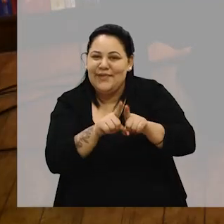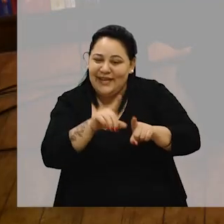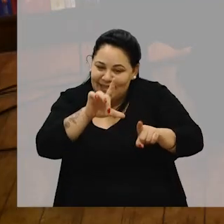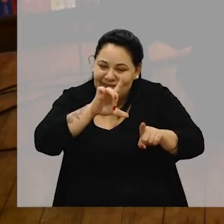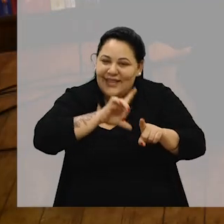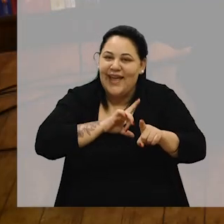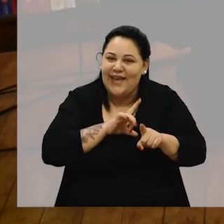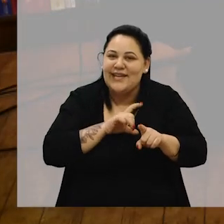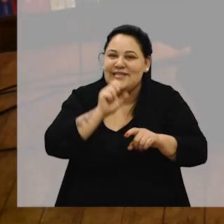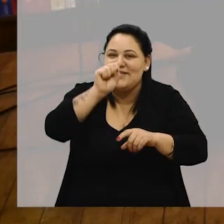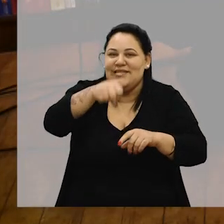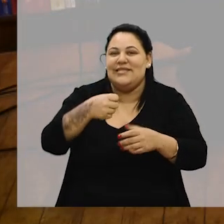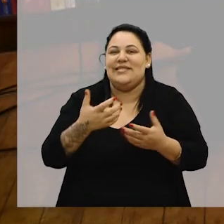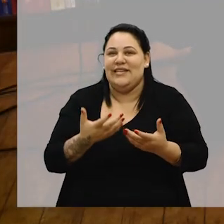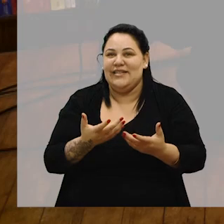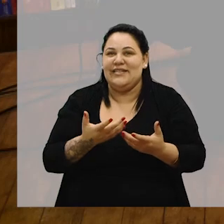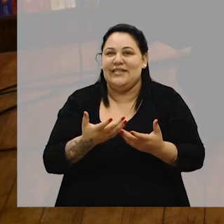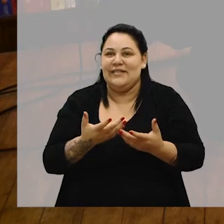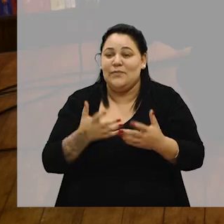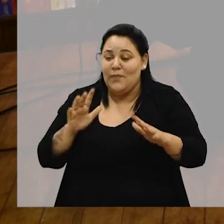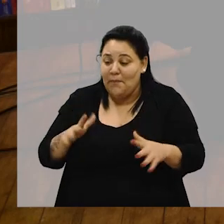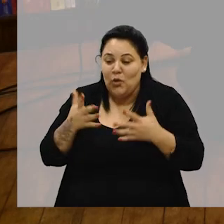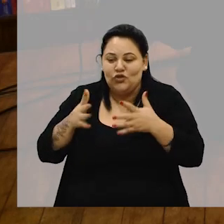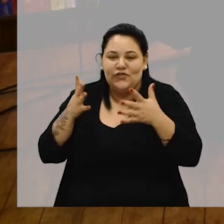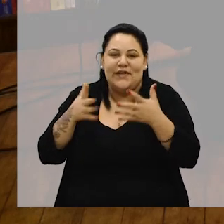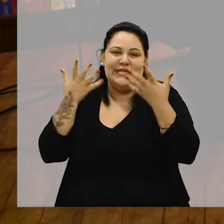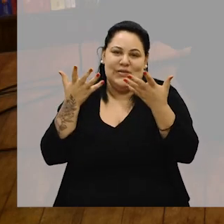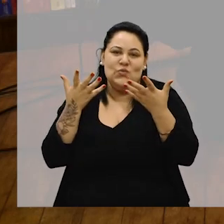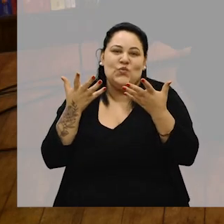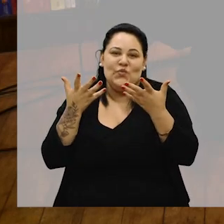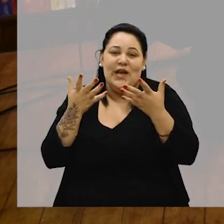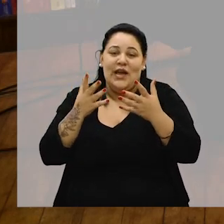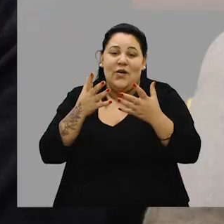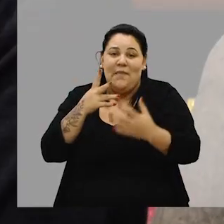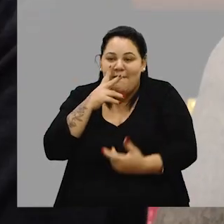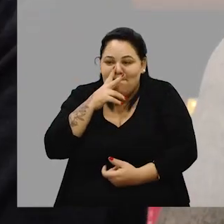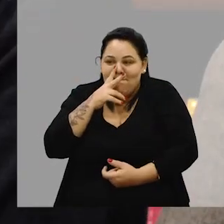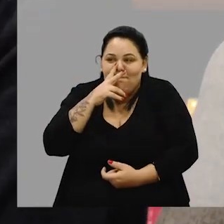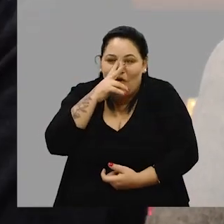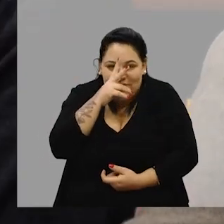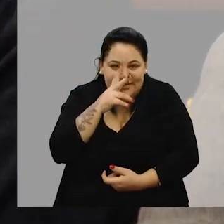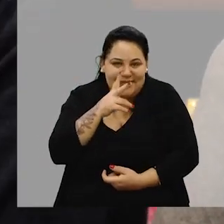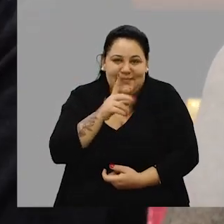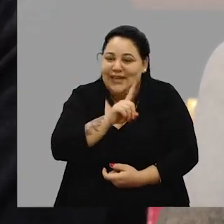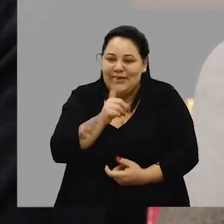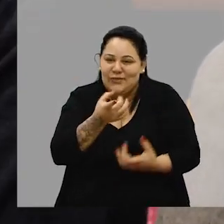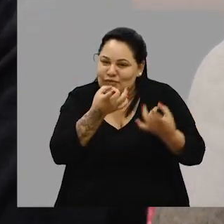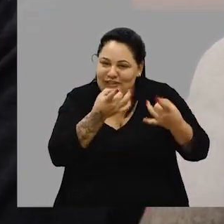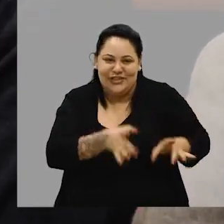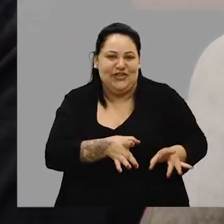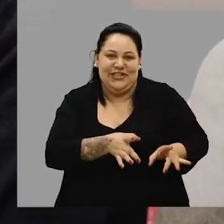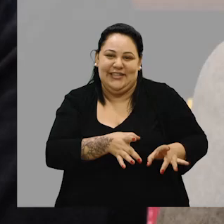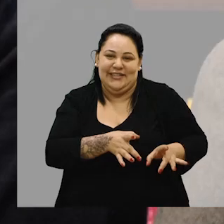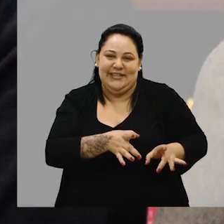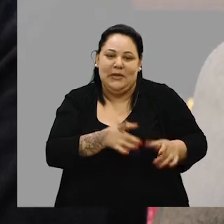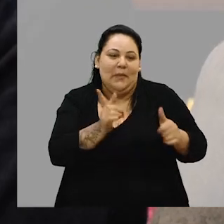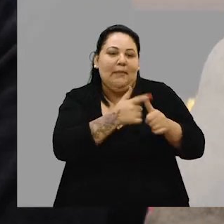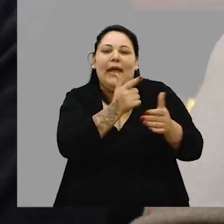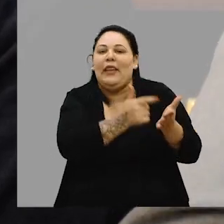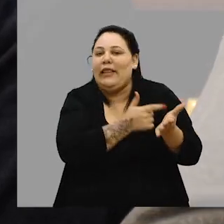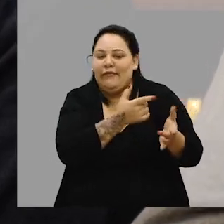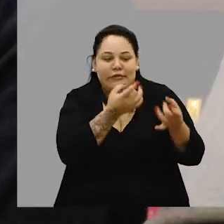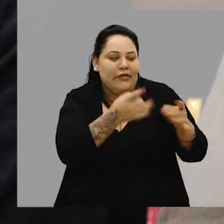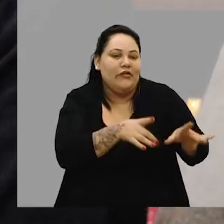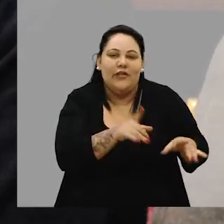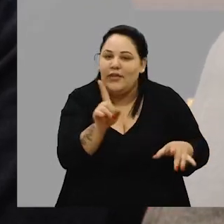como o professor estava falando, né, tenha justamente esse estímulo, né, essa força para poder continuar, para